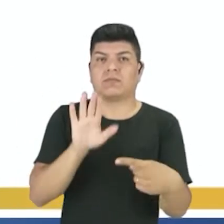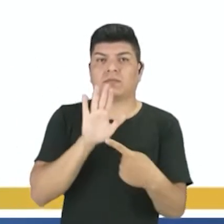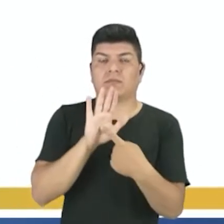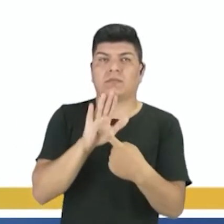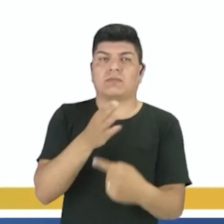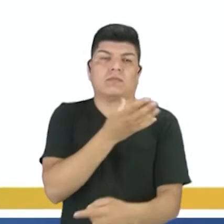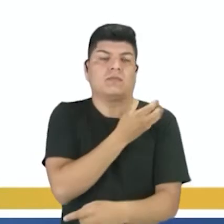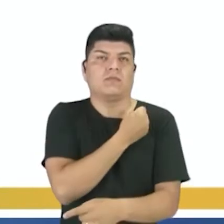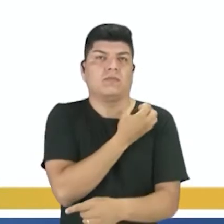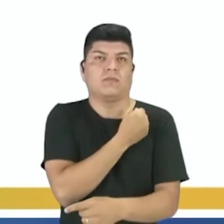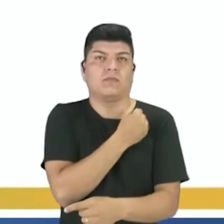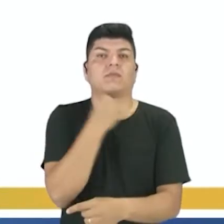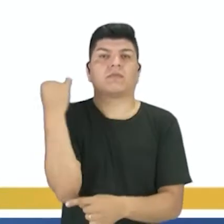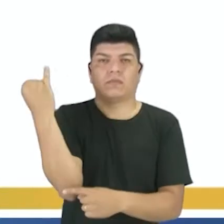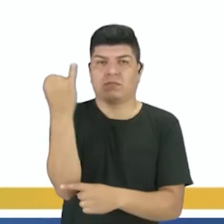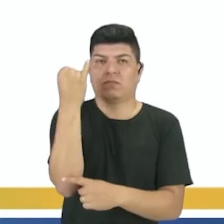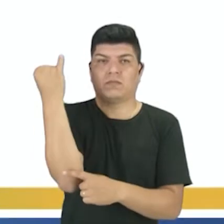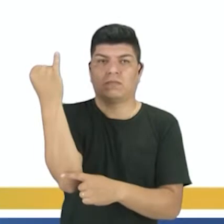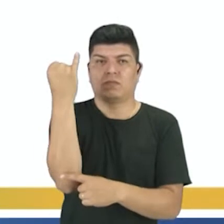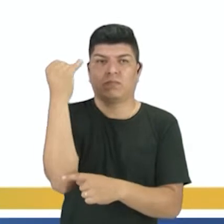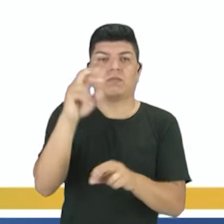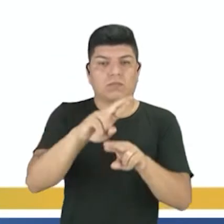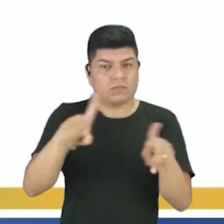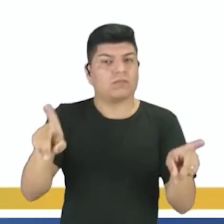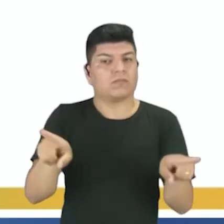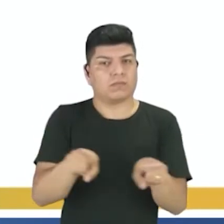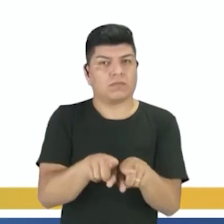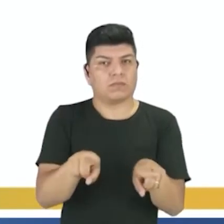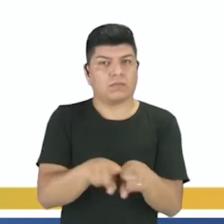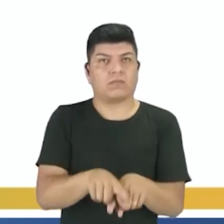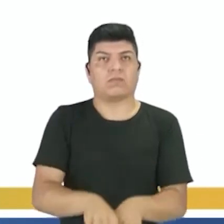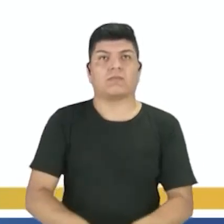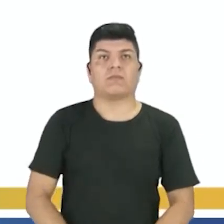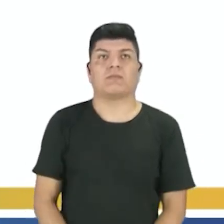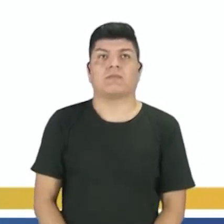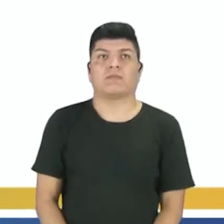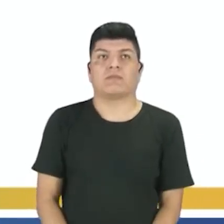ordem dos números é importante e faz diferença.